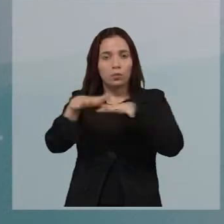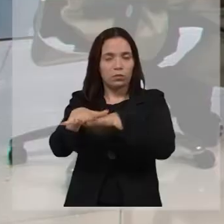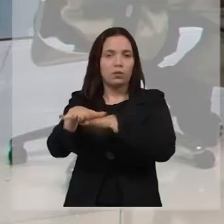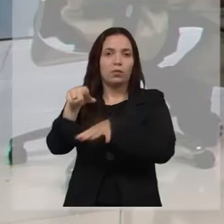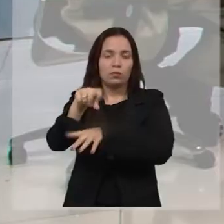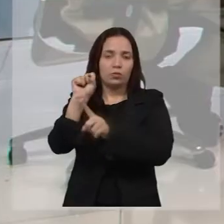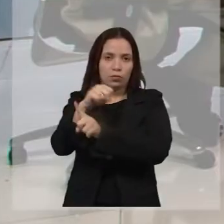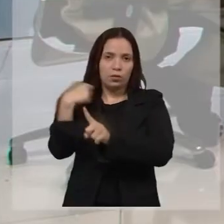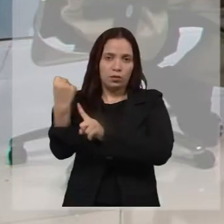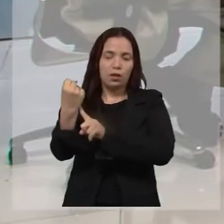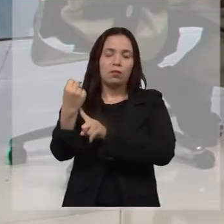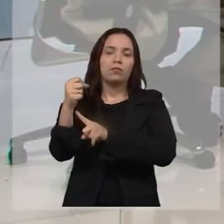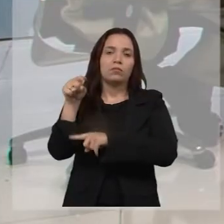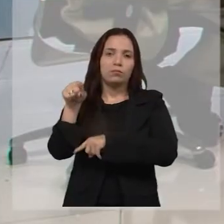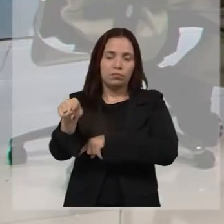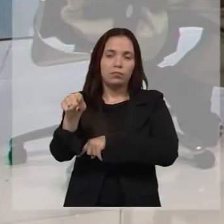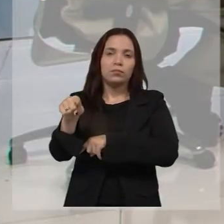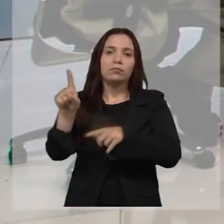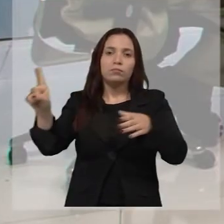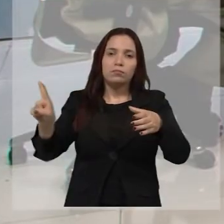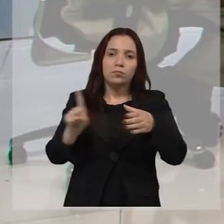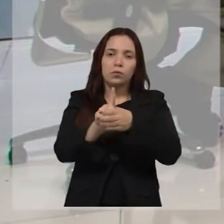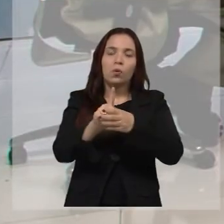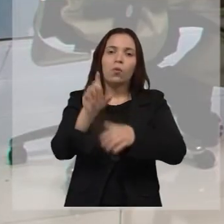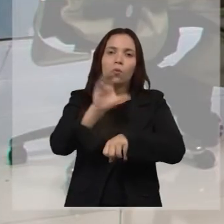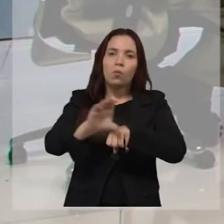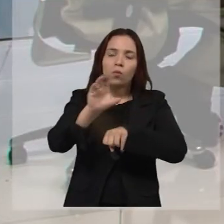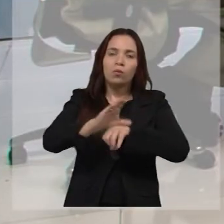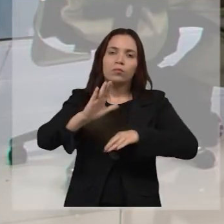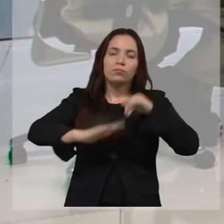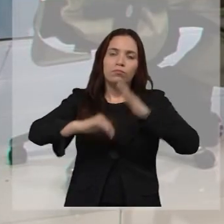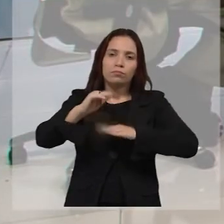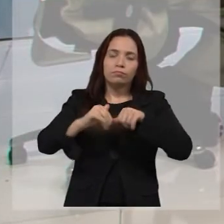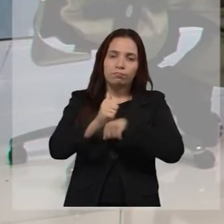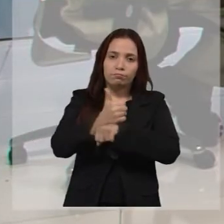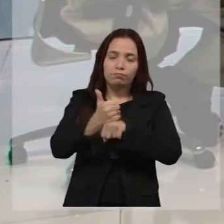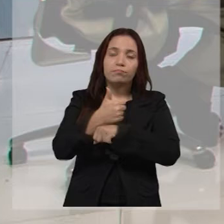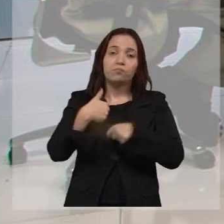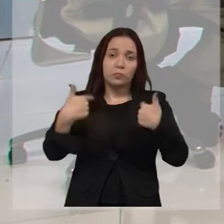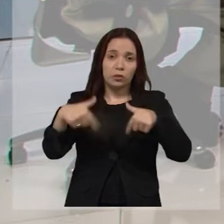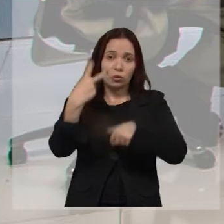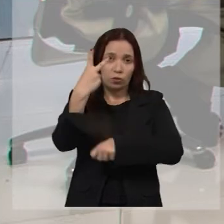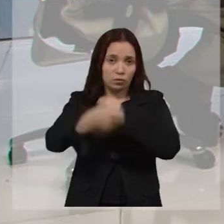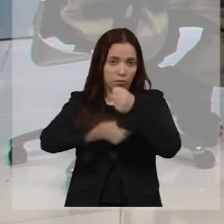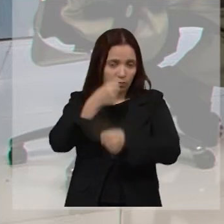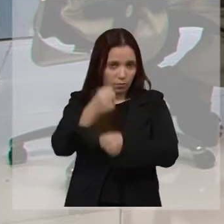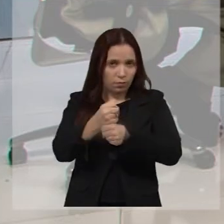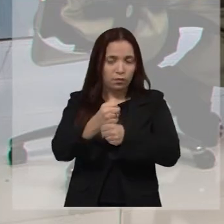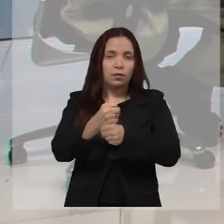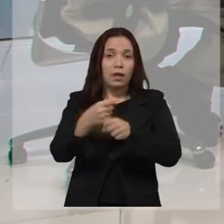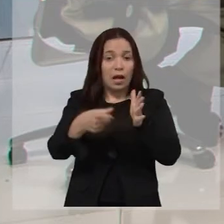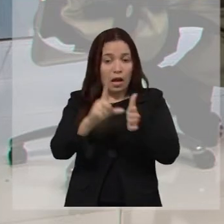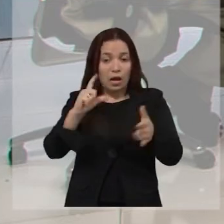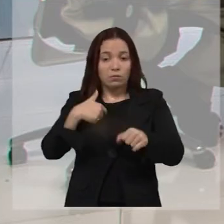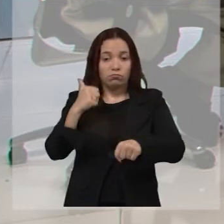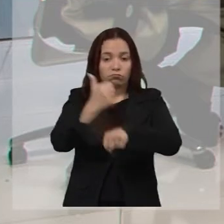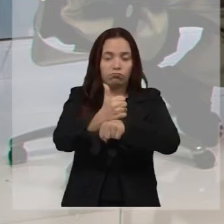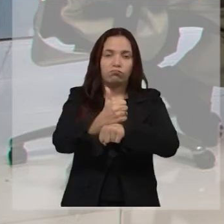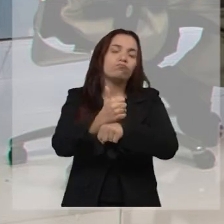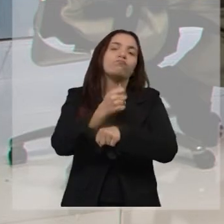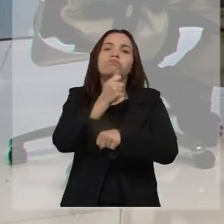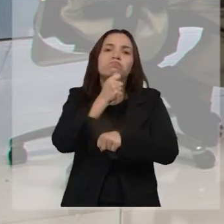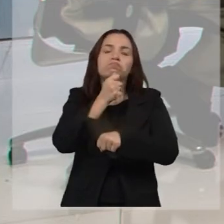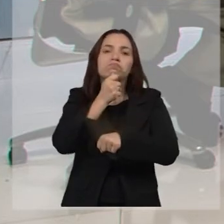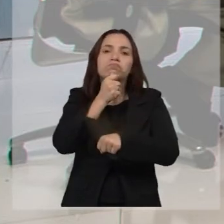Inclusão Social do Preso e do Egresso, que é a CISP, e ela traz curso de qualificação para as unidades prisionais. Eu trabalhei 2 anos lá também, antes de assumir a direção do